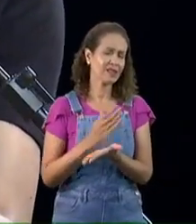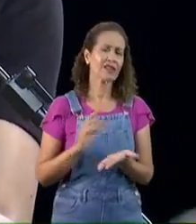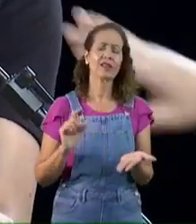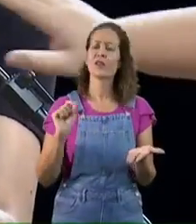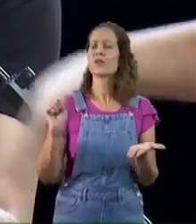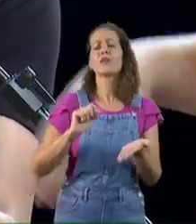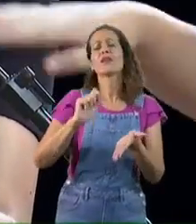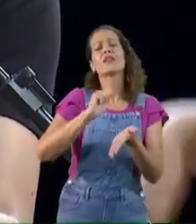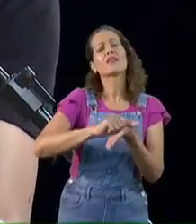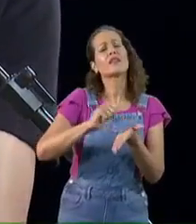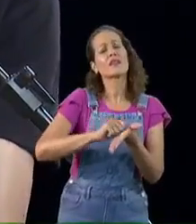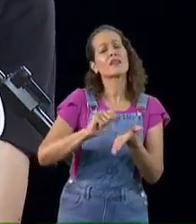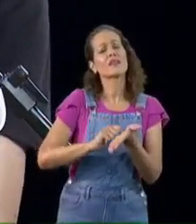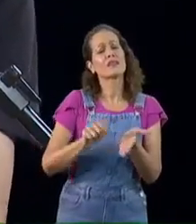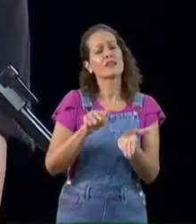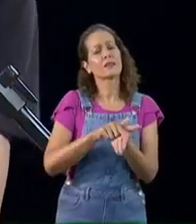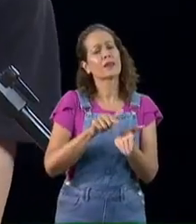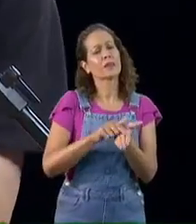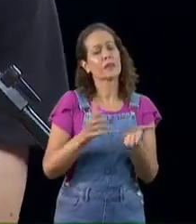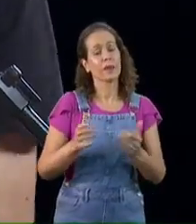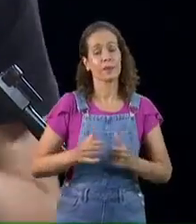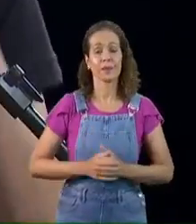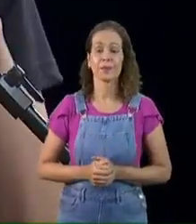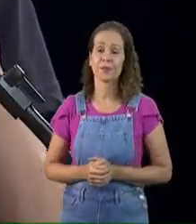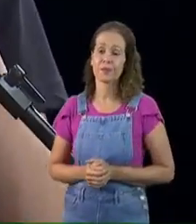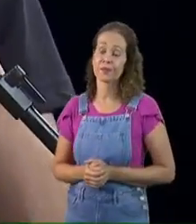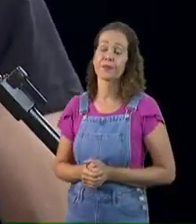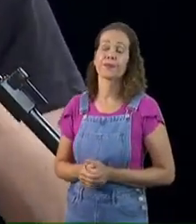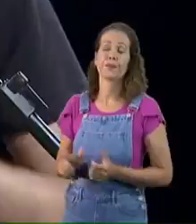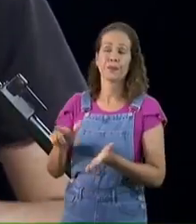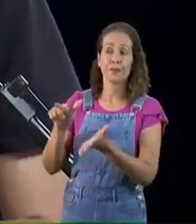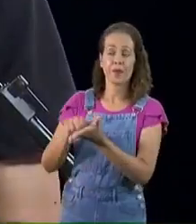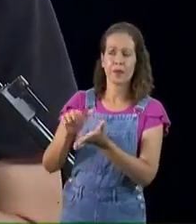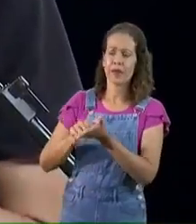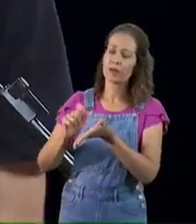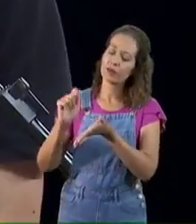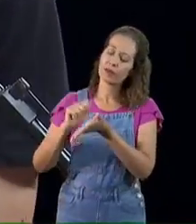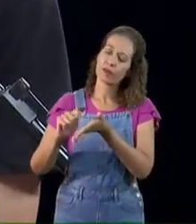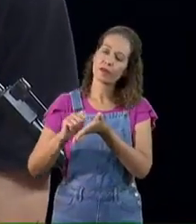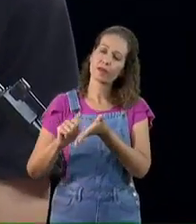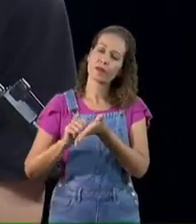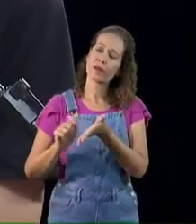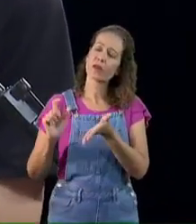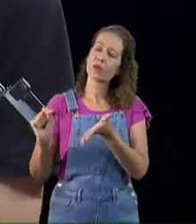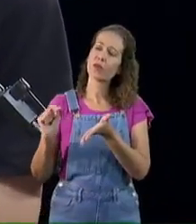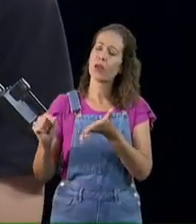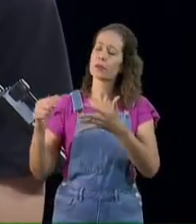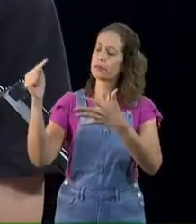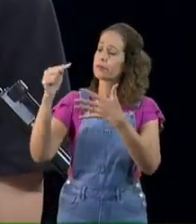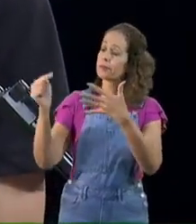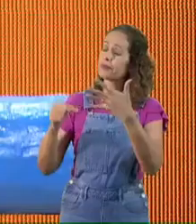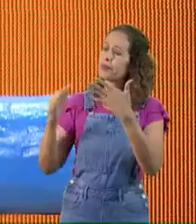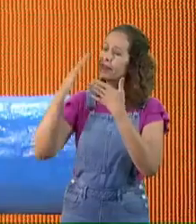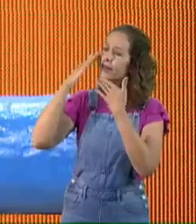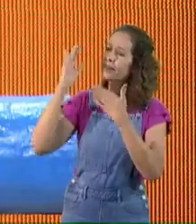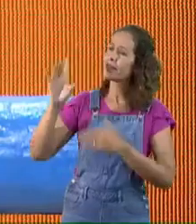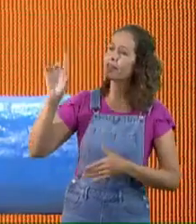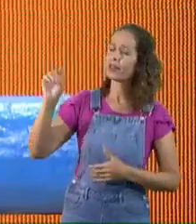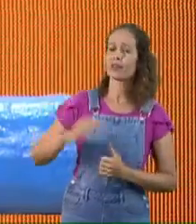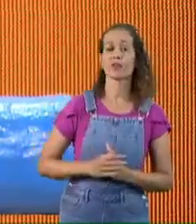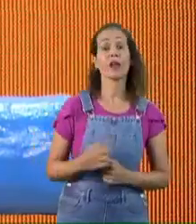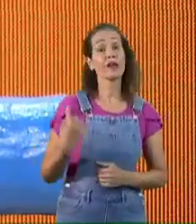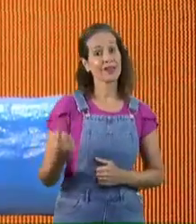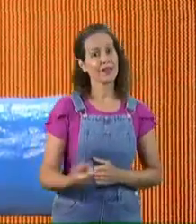tem escrito aí nesses papeizinhos? Esses papeizinhos têm motivos pelo qual a gente é grato a Deus. É o que a gente falou aqui.